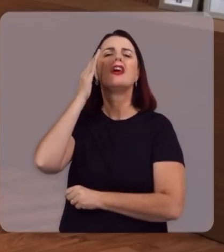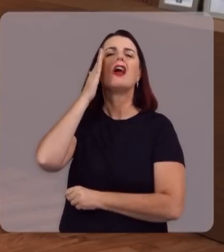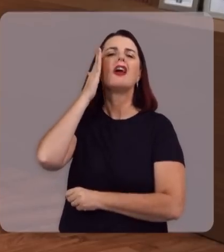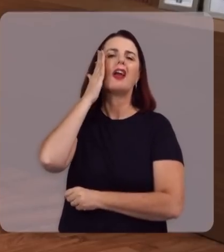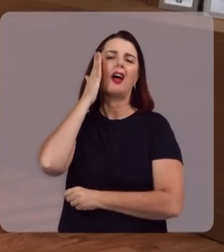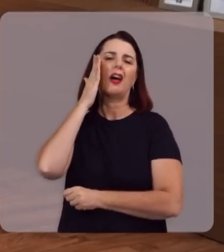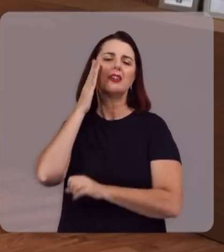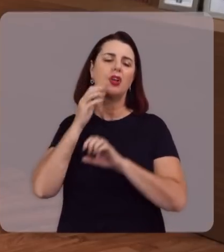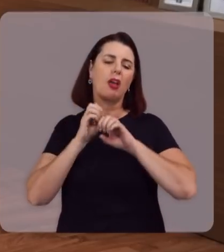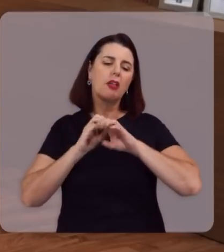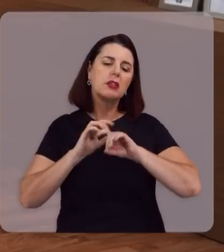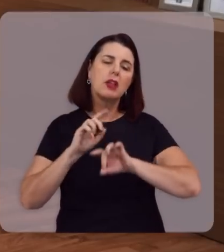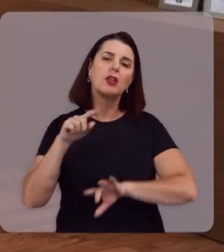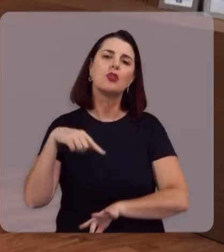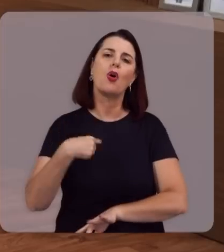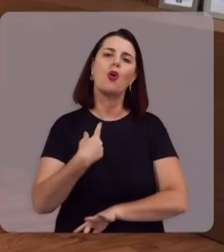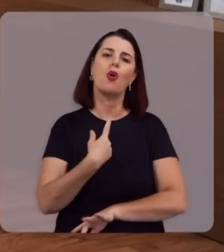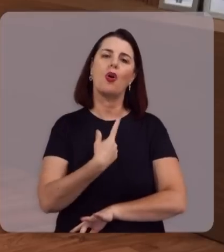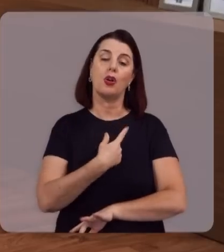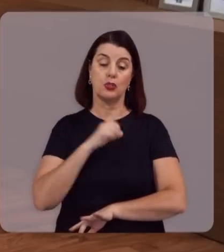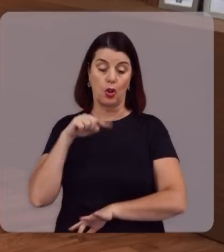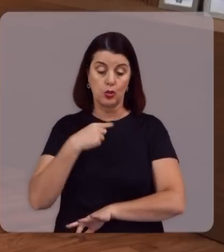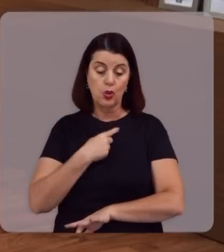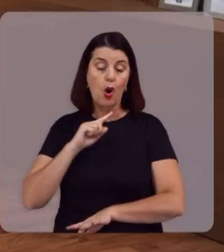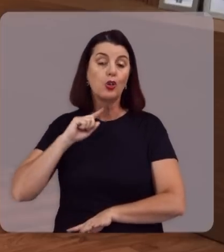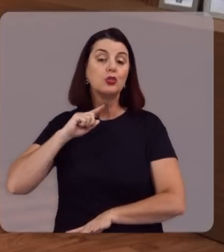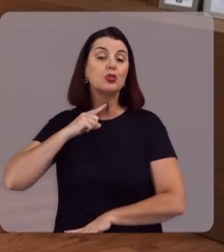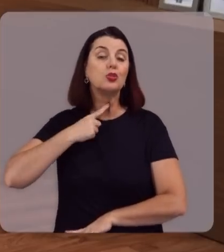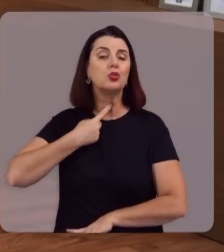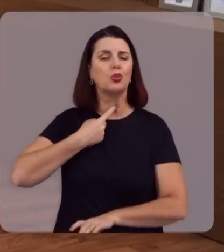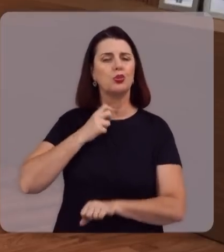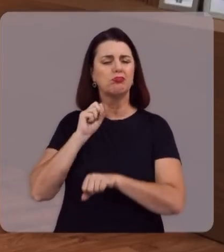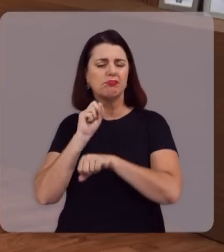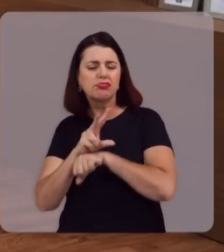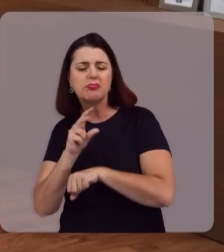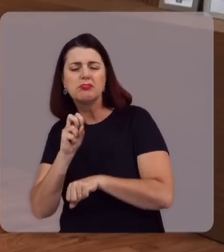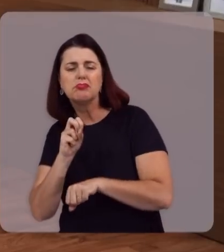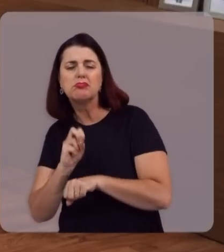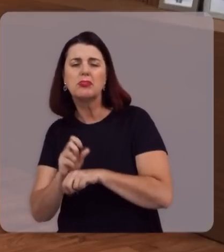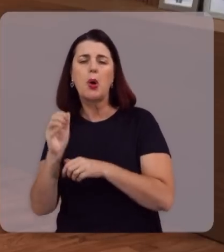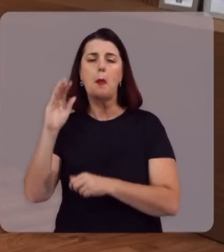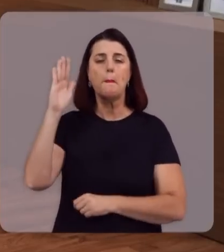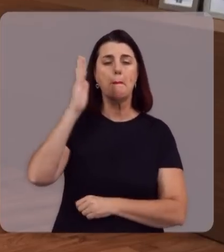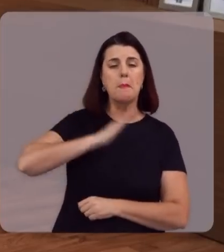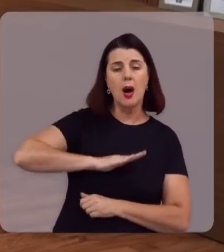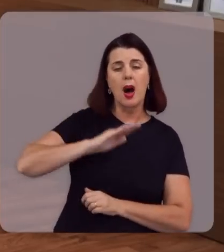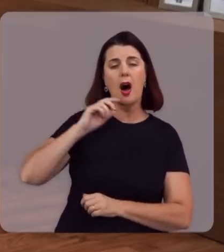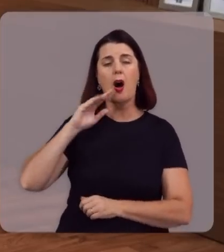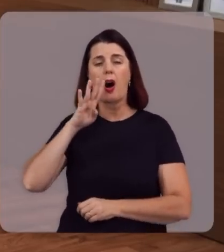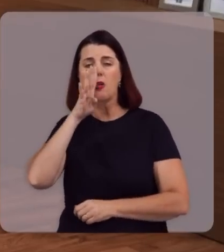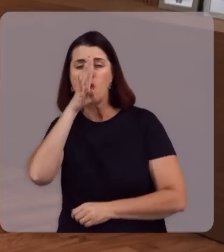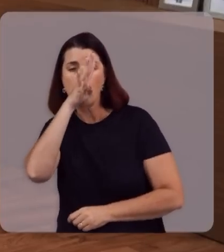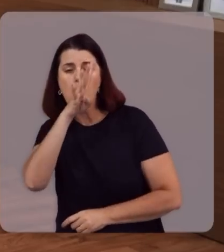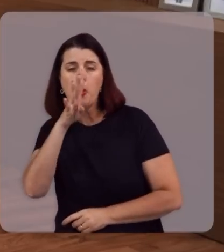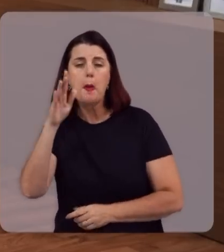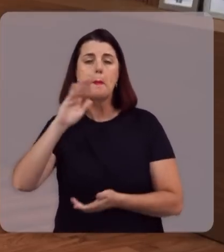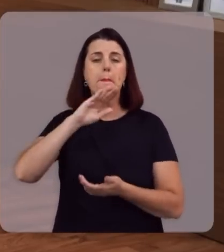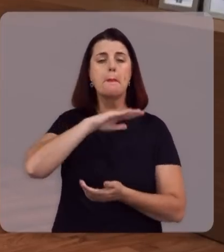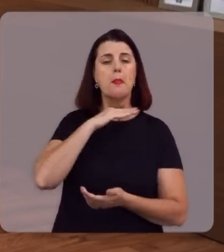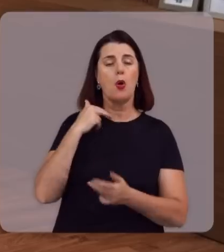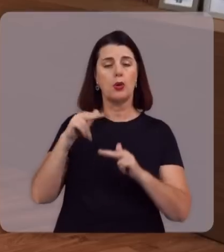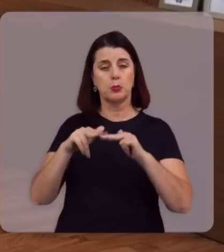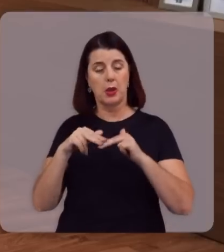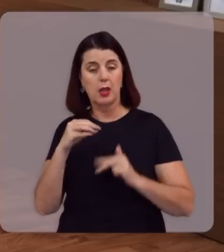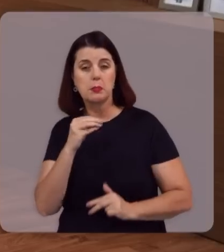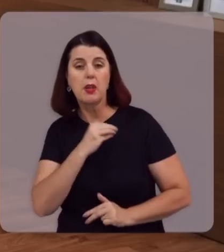apanhou arruinados, sujos, contaminados, depravados, condenados, mortos nos